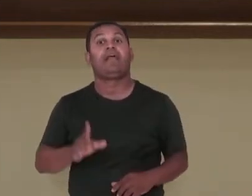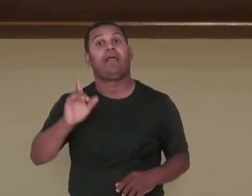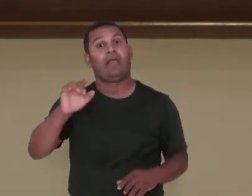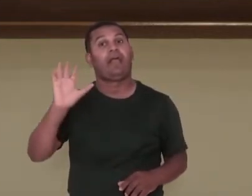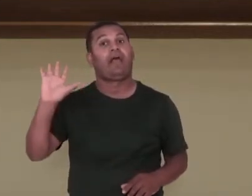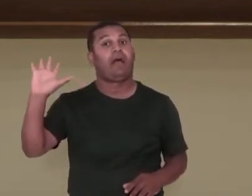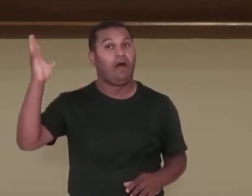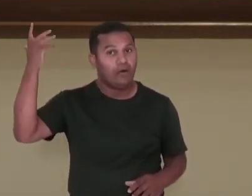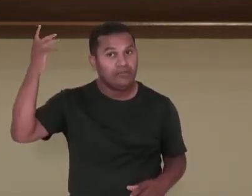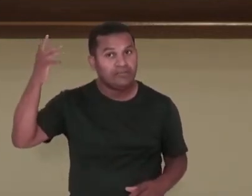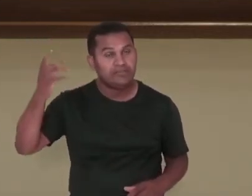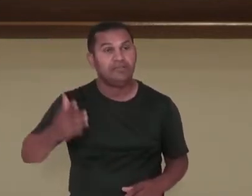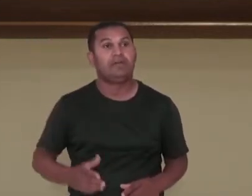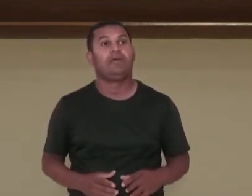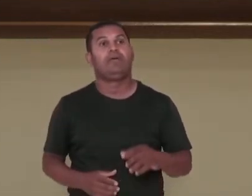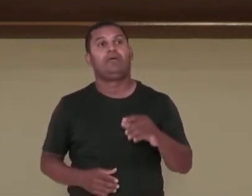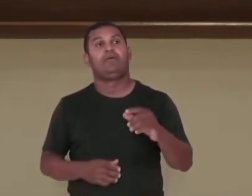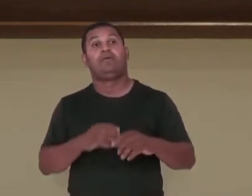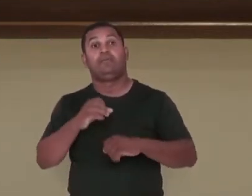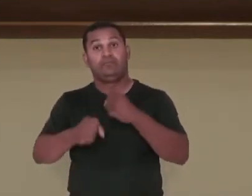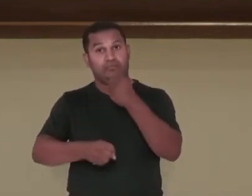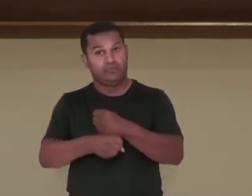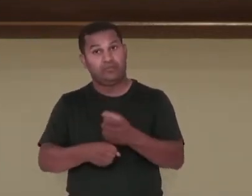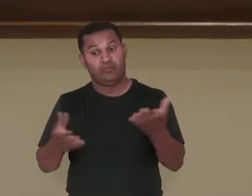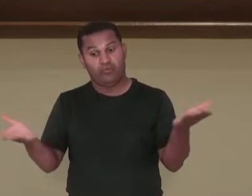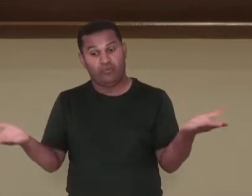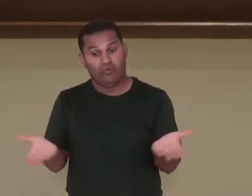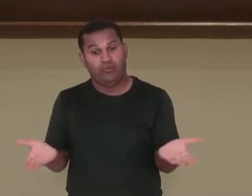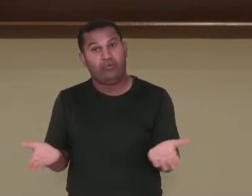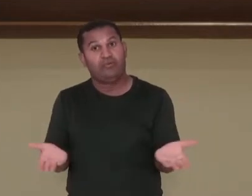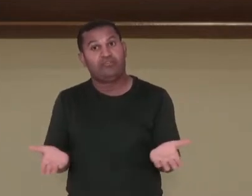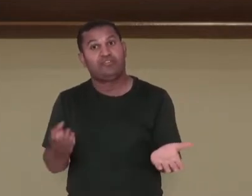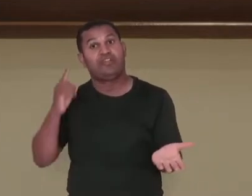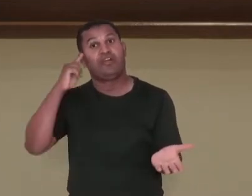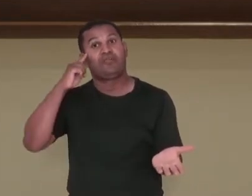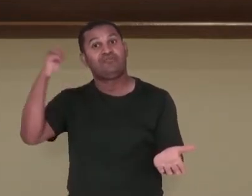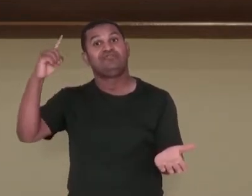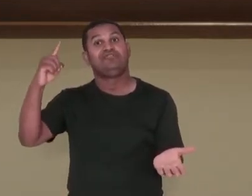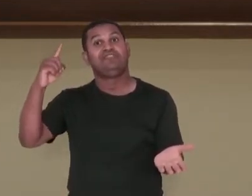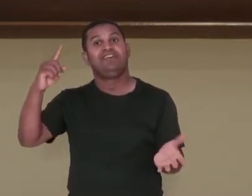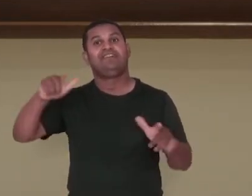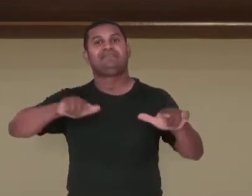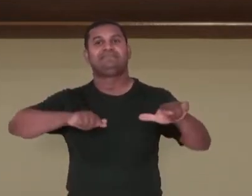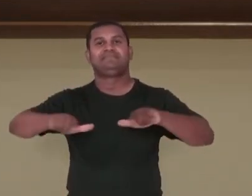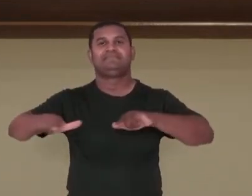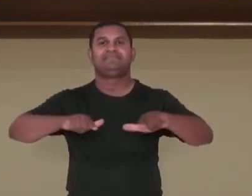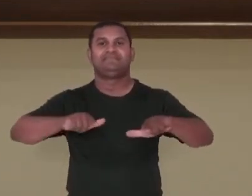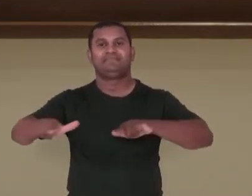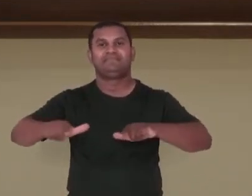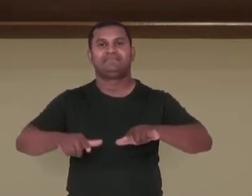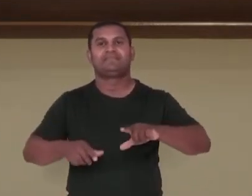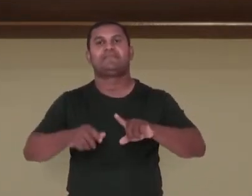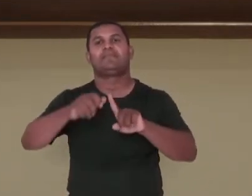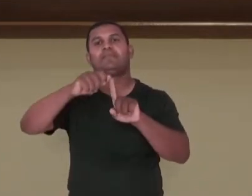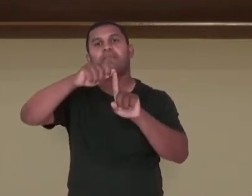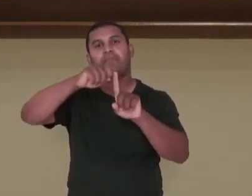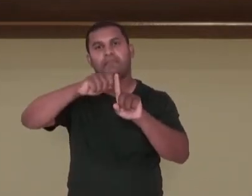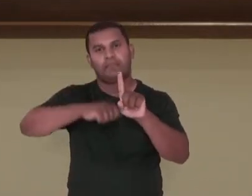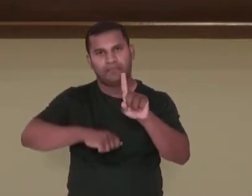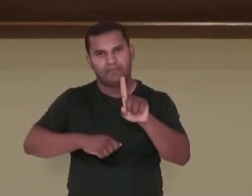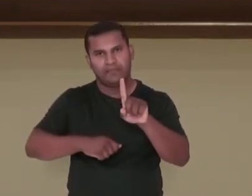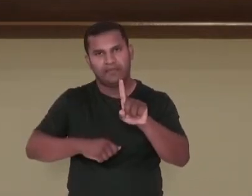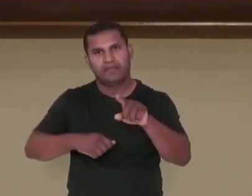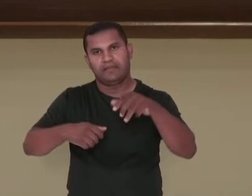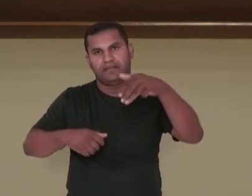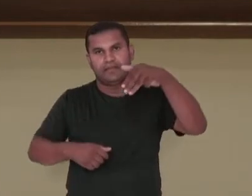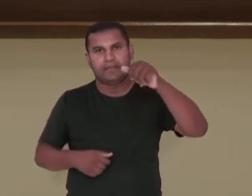que é colocada na nossa nação como o Dia do Trabalhador. O governo reagiu reprimindo